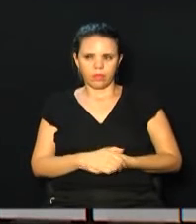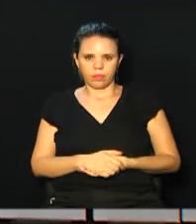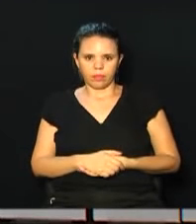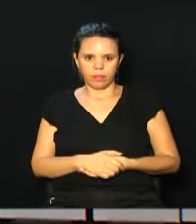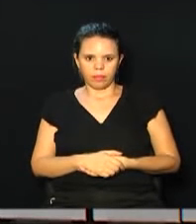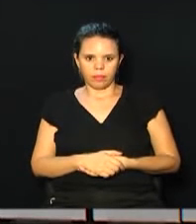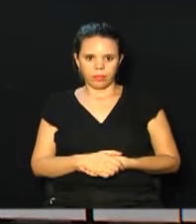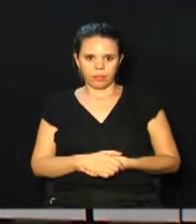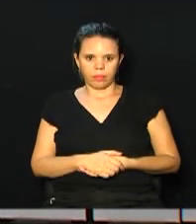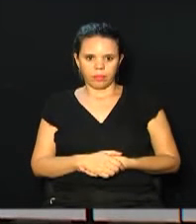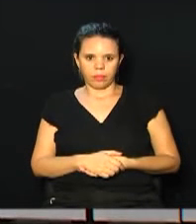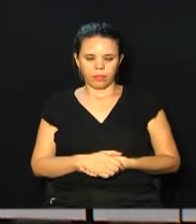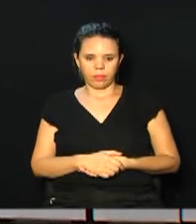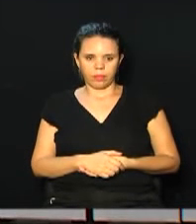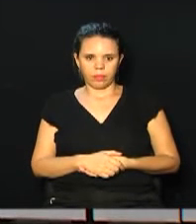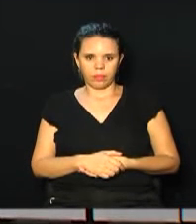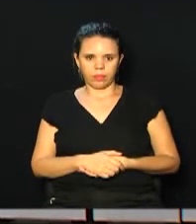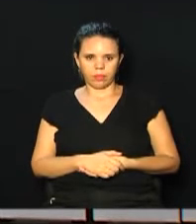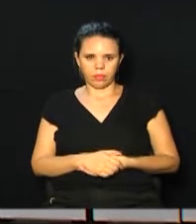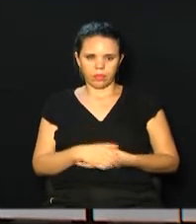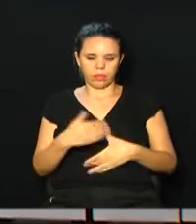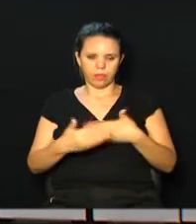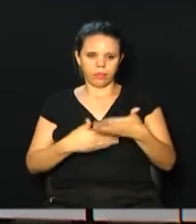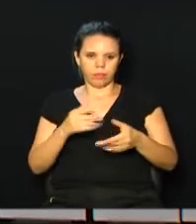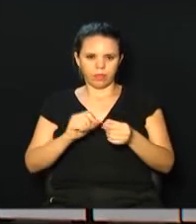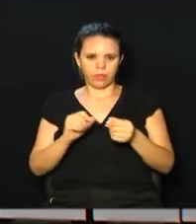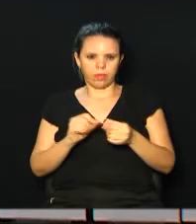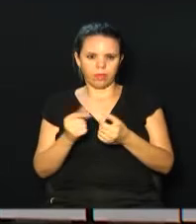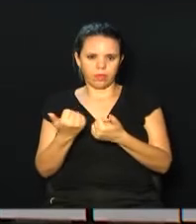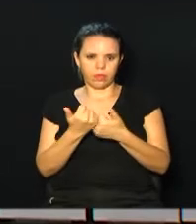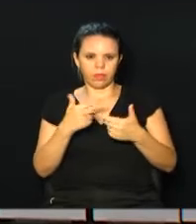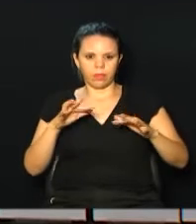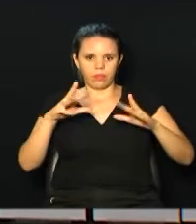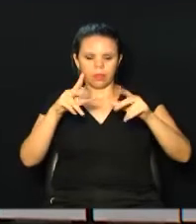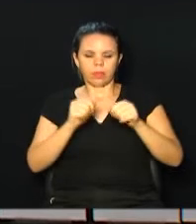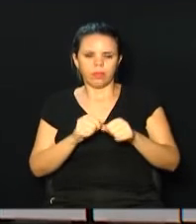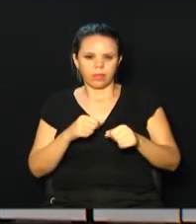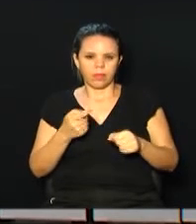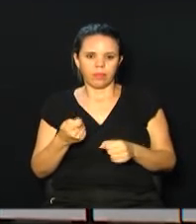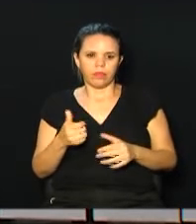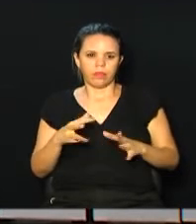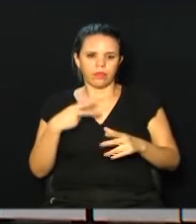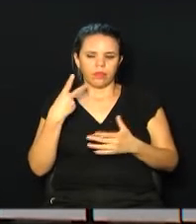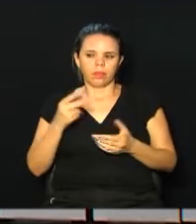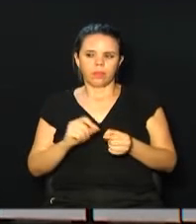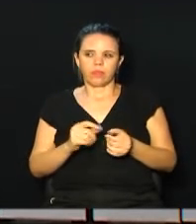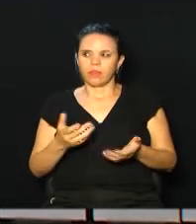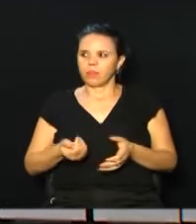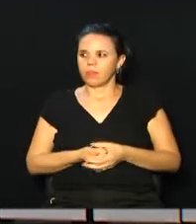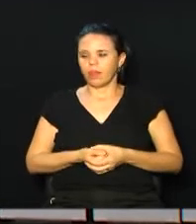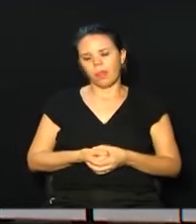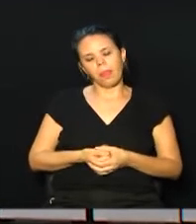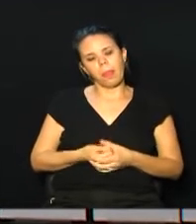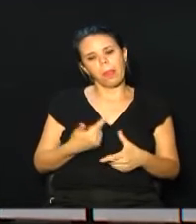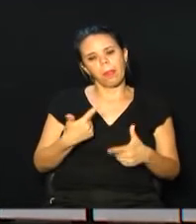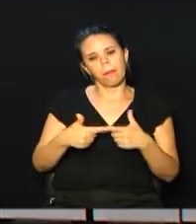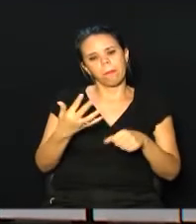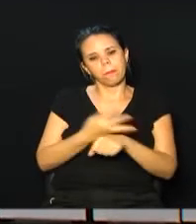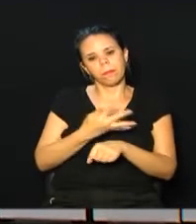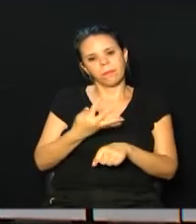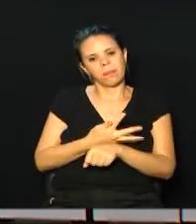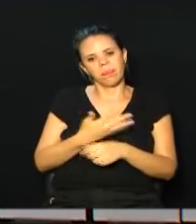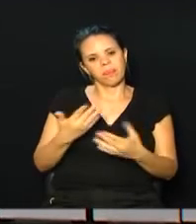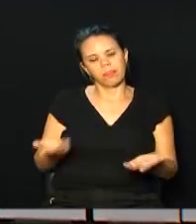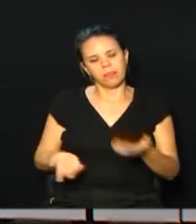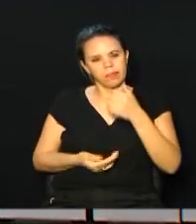Então, também a gente acaba no dia a dia fazendo essas coisas, acho que todos, ou quase todos os vereadores passam por isso,